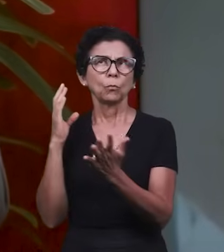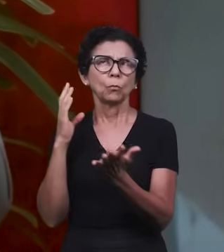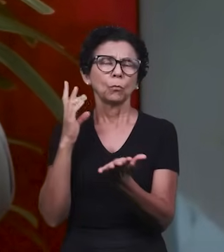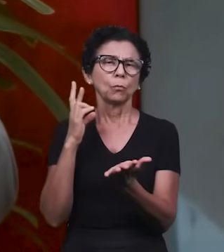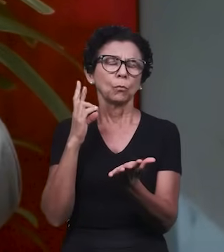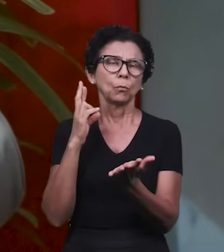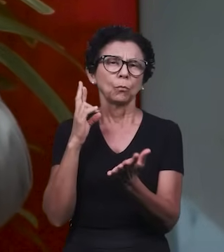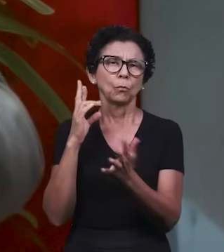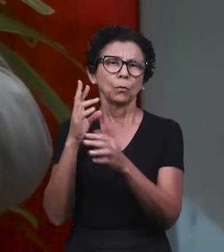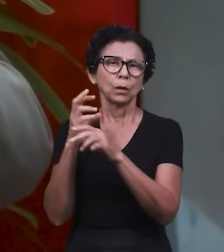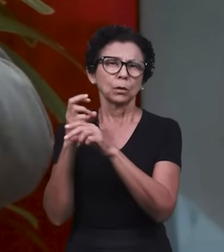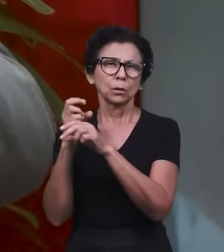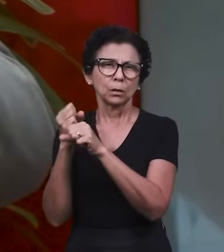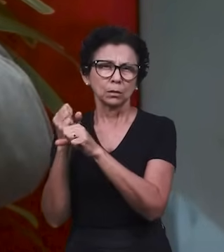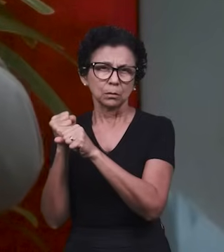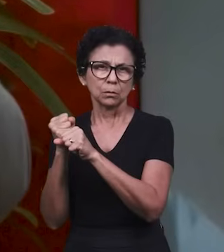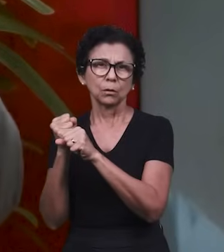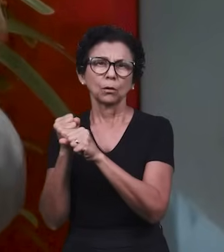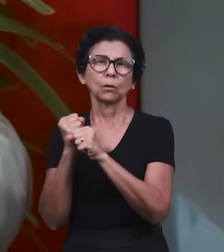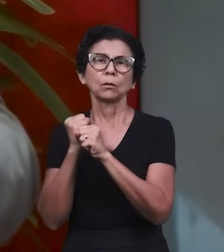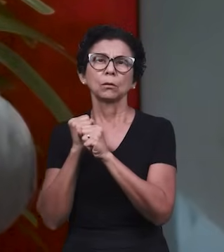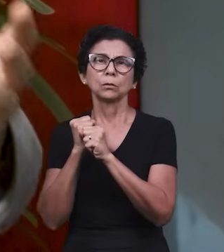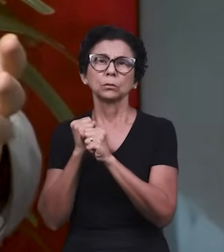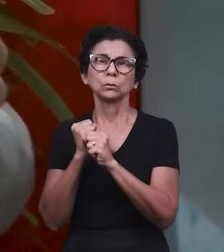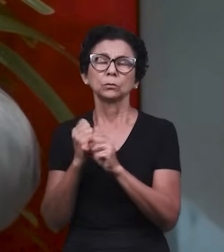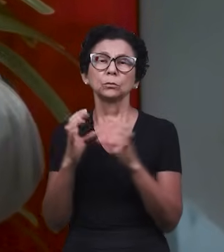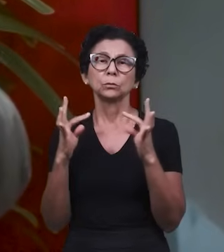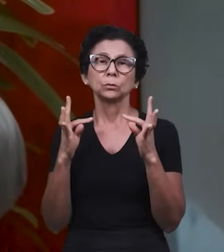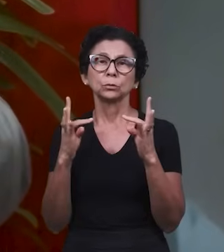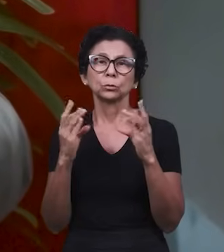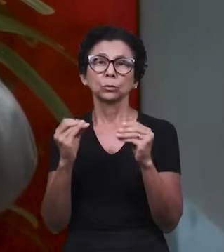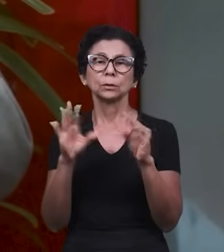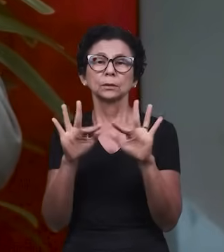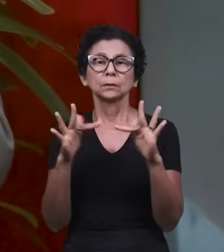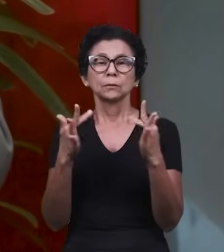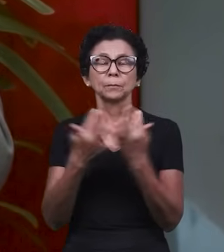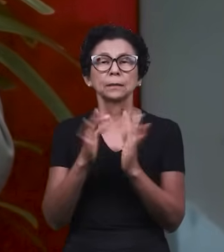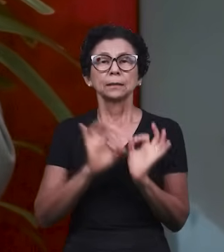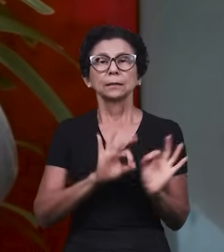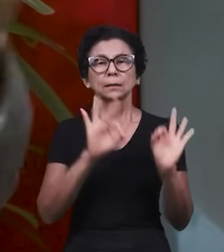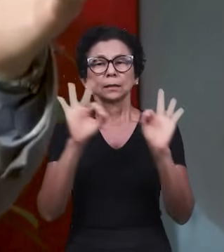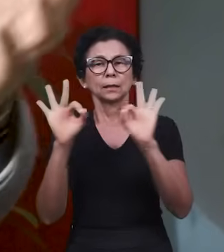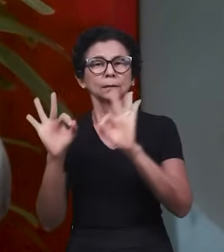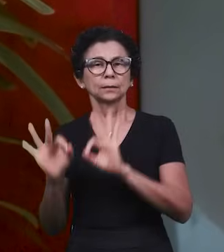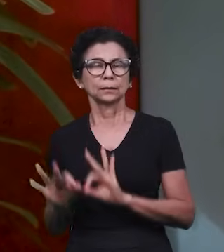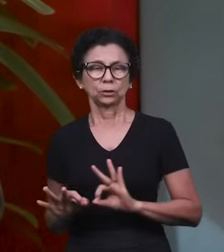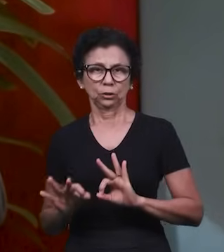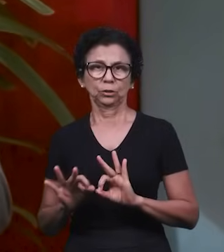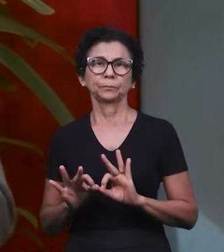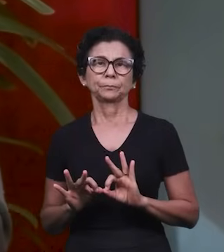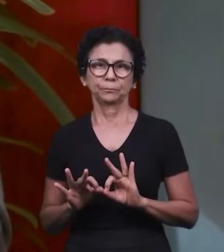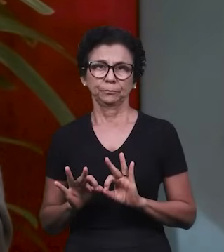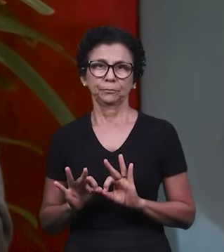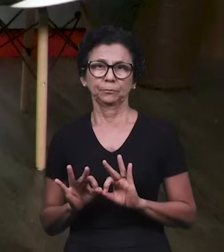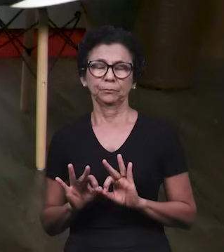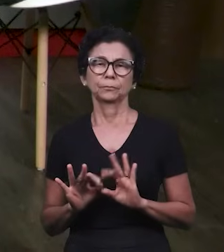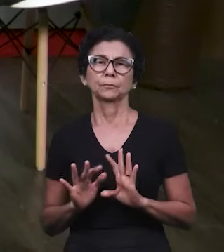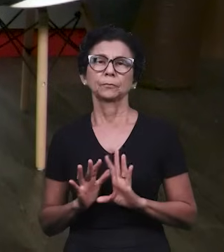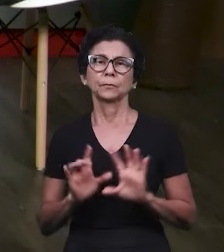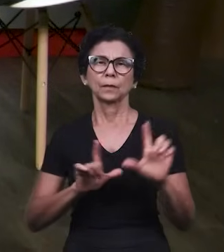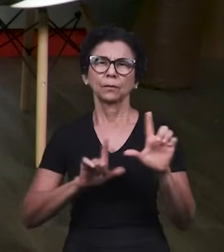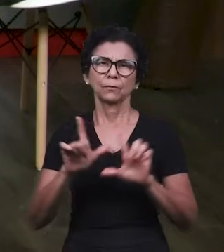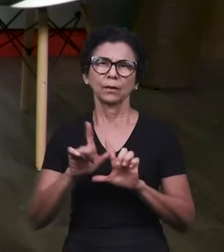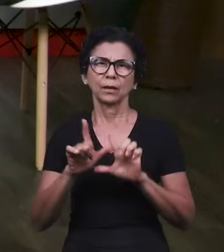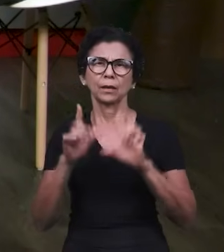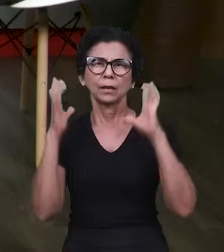que são atendidos pelas diversas emissoras de televisão e rádio que vão transmitir esse evento ao longo do planeta. Isso em